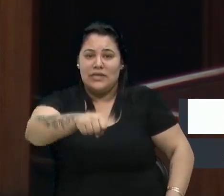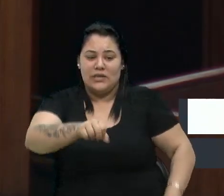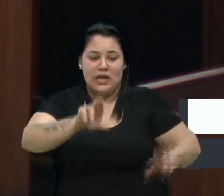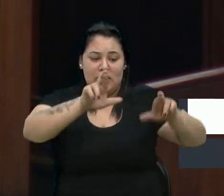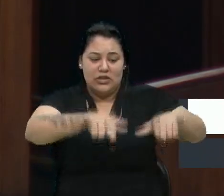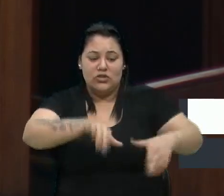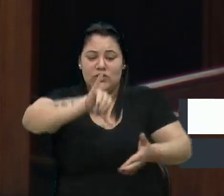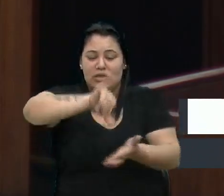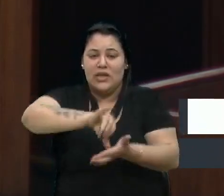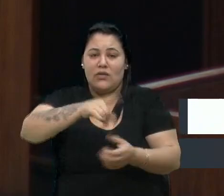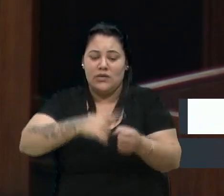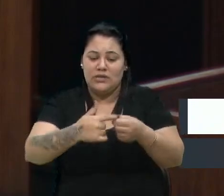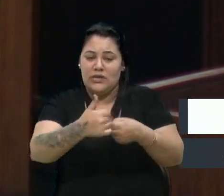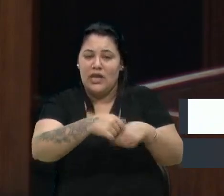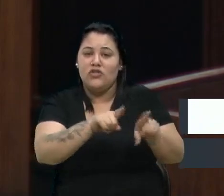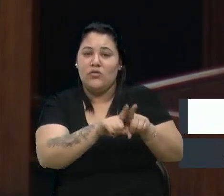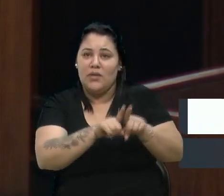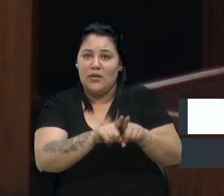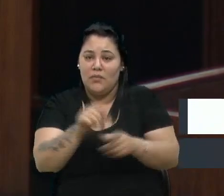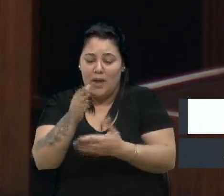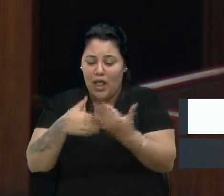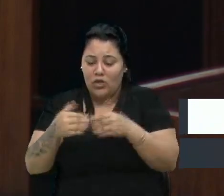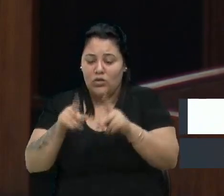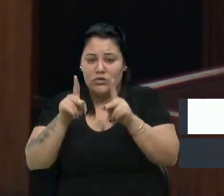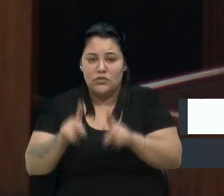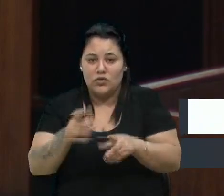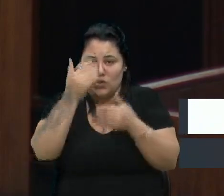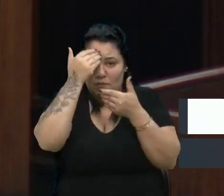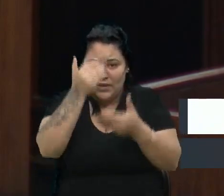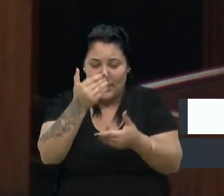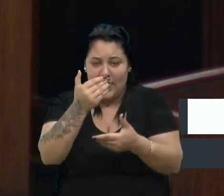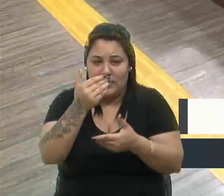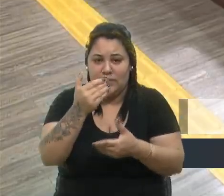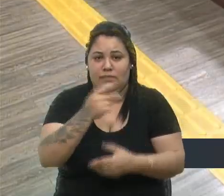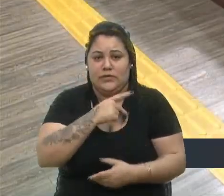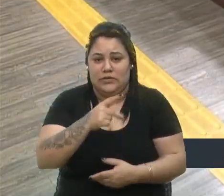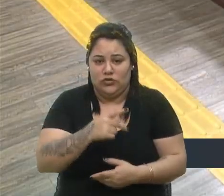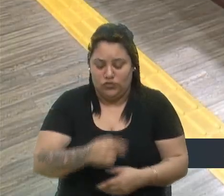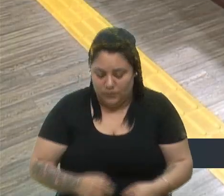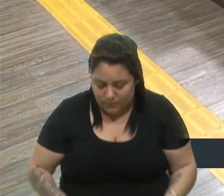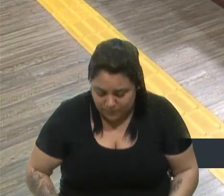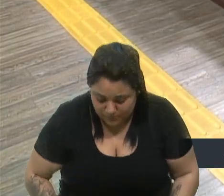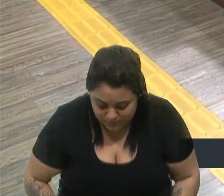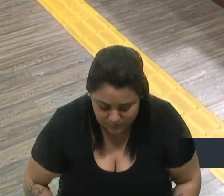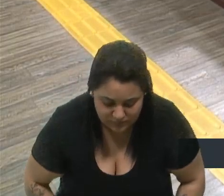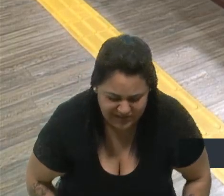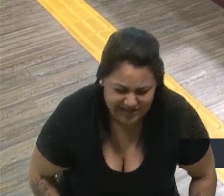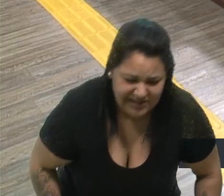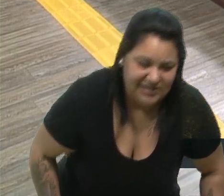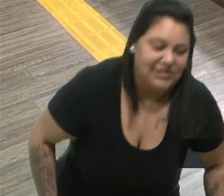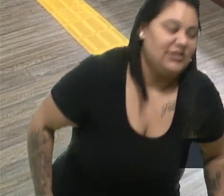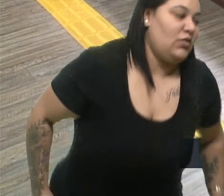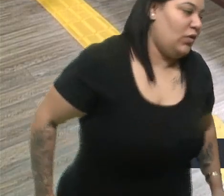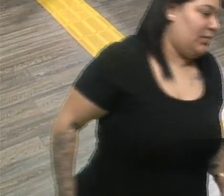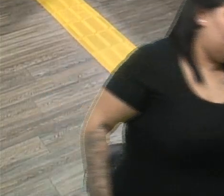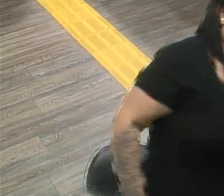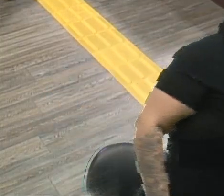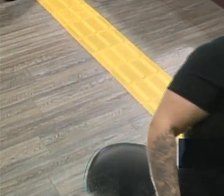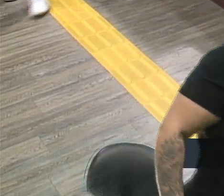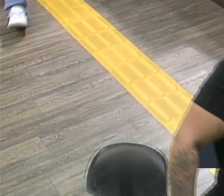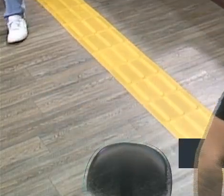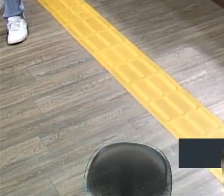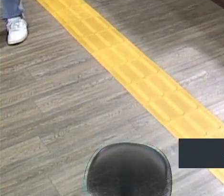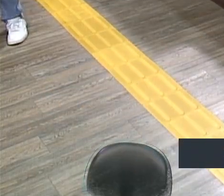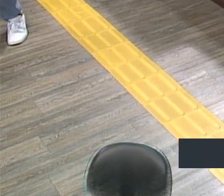da cidade para todas as pessoas. Obrigado, presidente Renato. Obrigado, vereador Lucas.